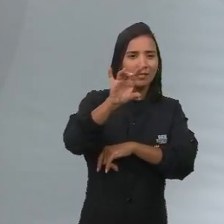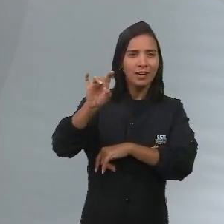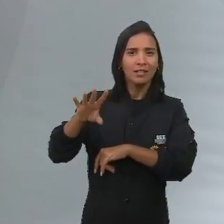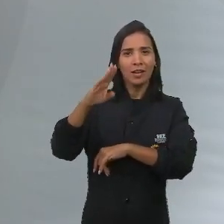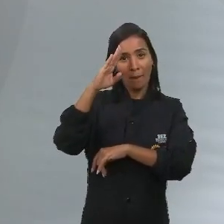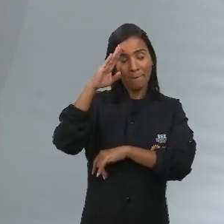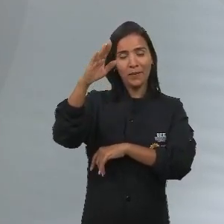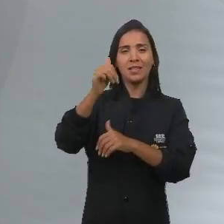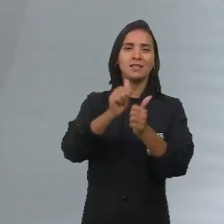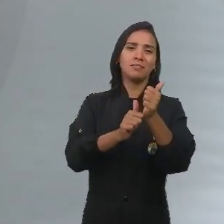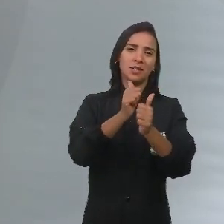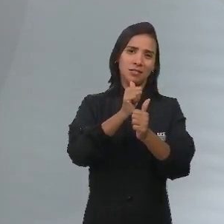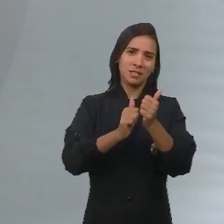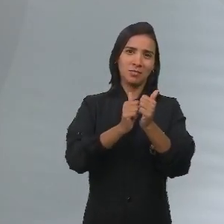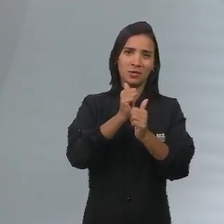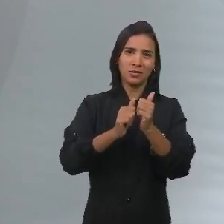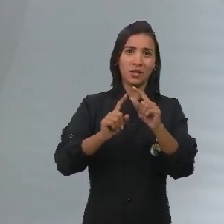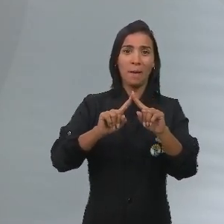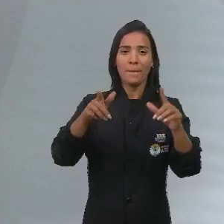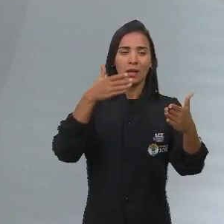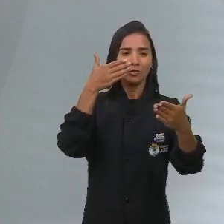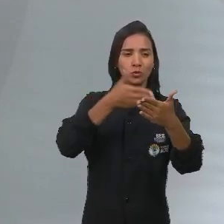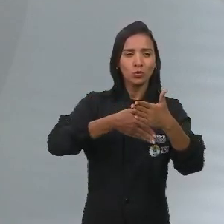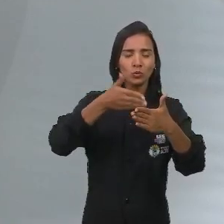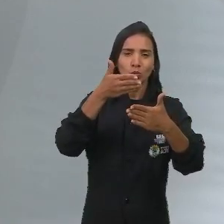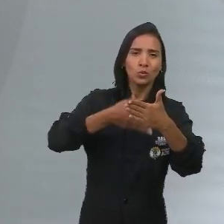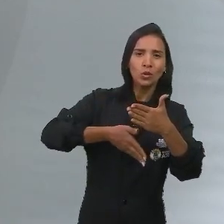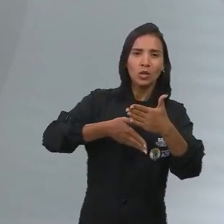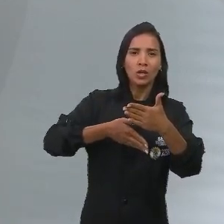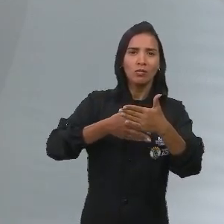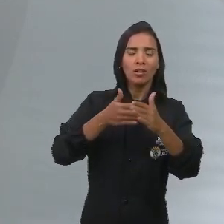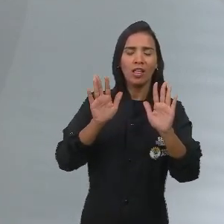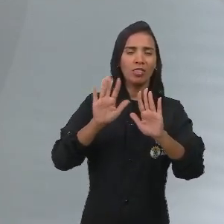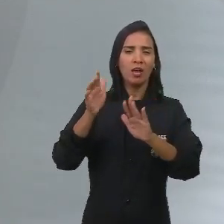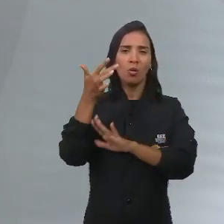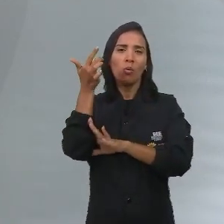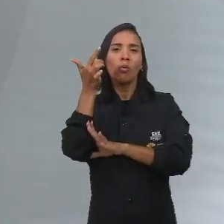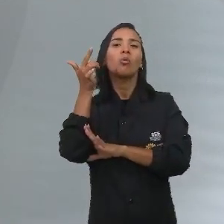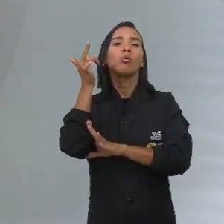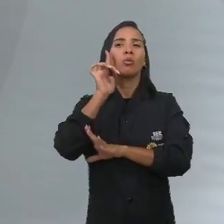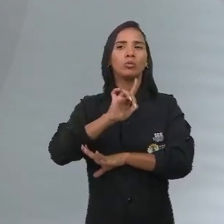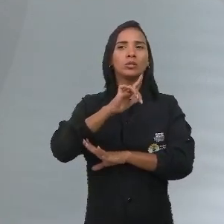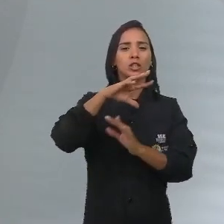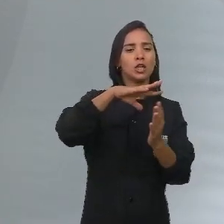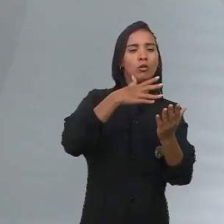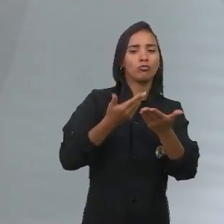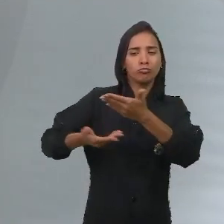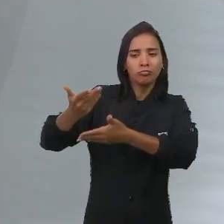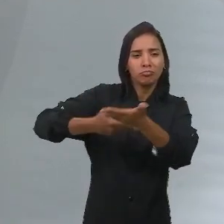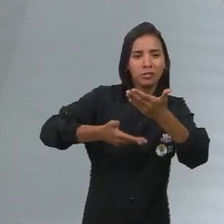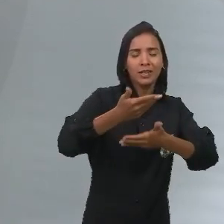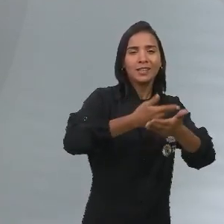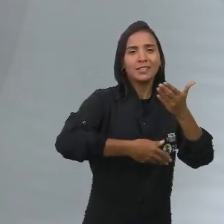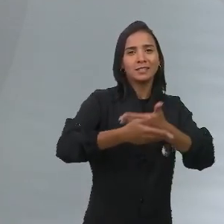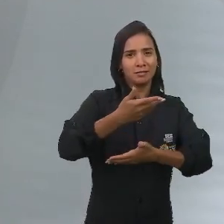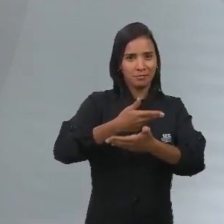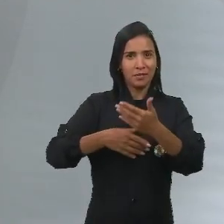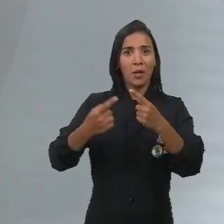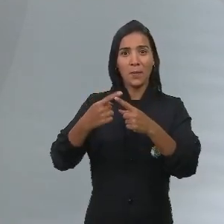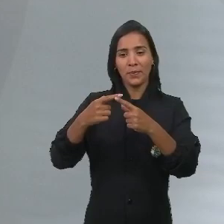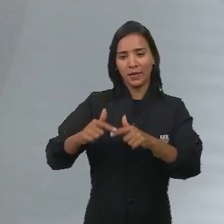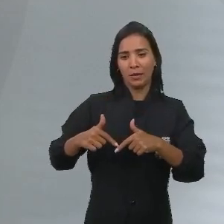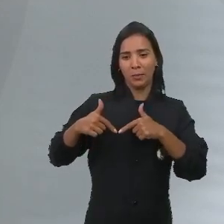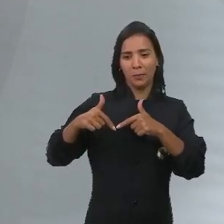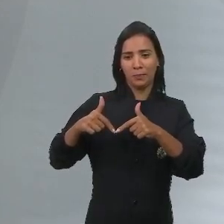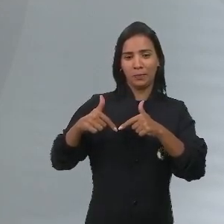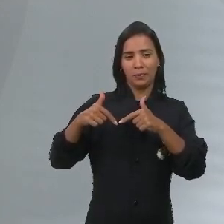troca seja constante entre todos, além do que ser um grande fator de competição